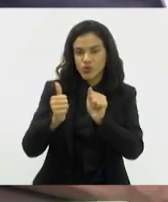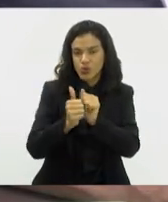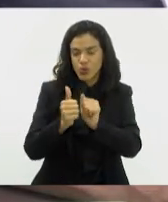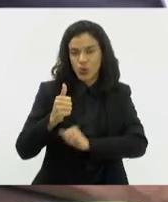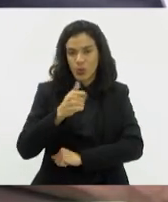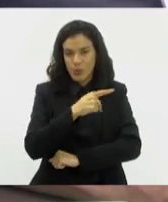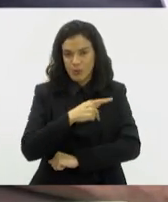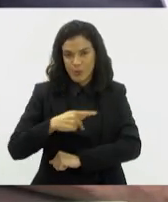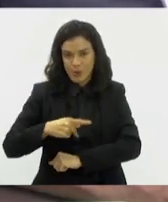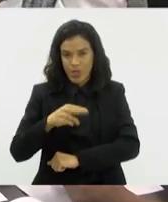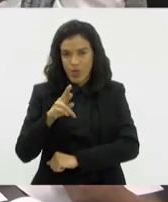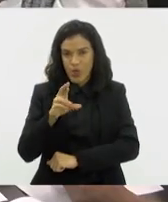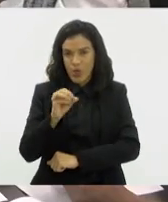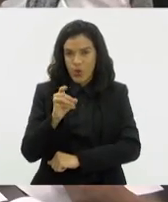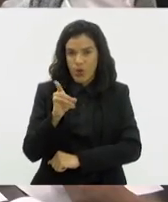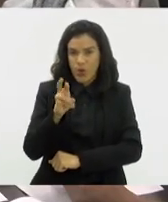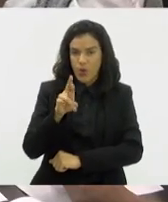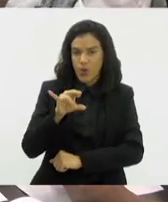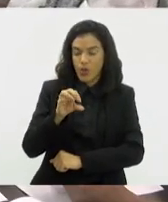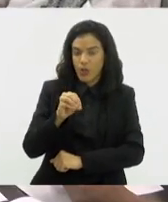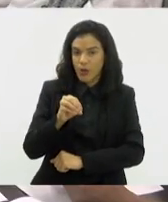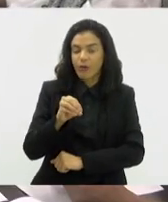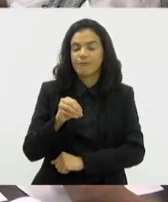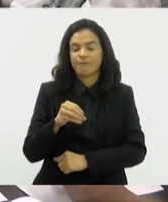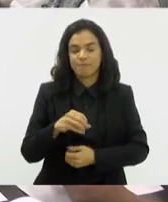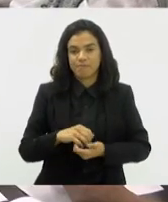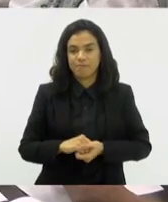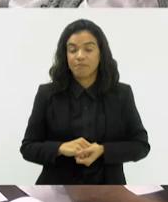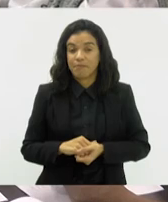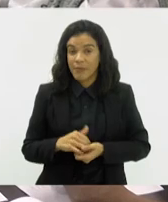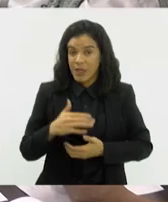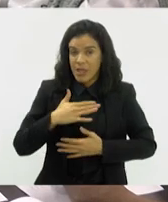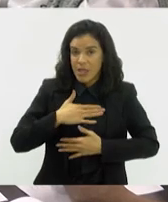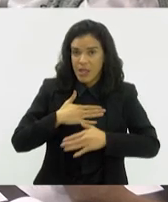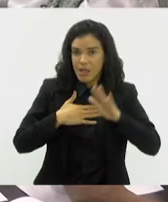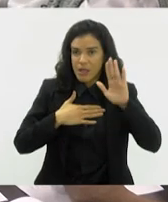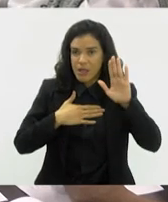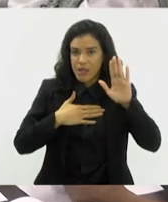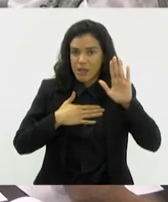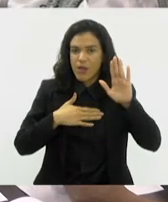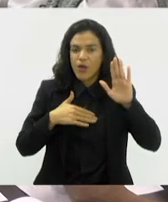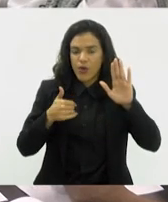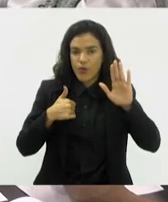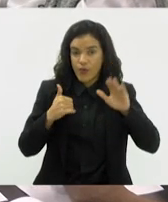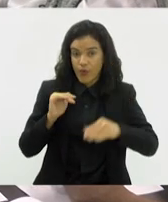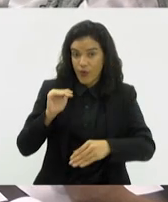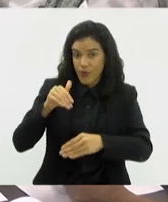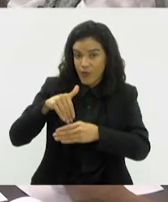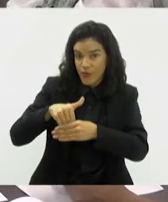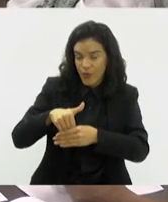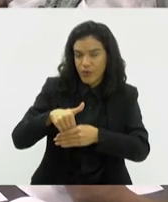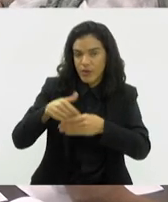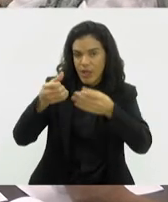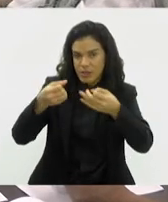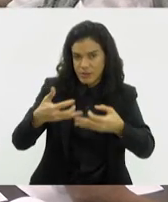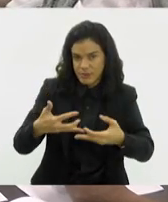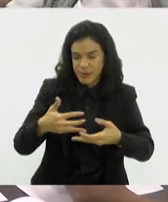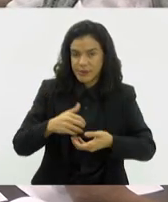também se pronunciou. Obrigado, deputado. Eu vou votar para depois fazer meu